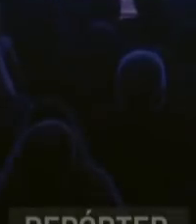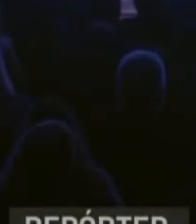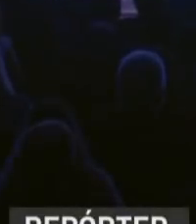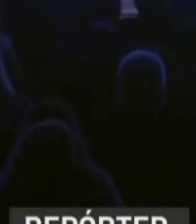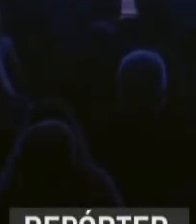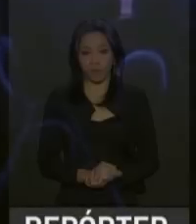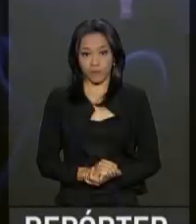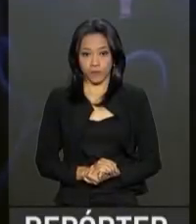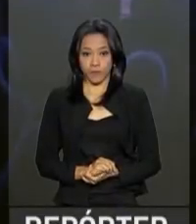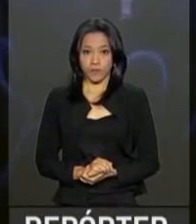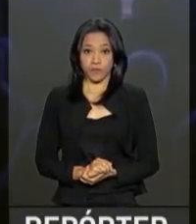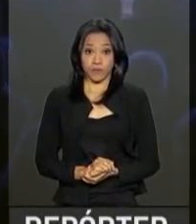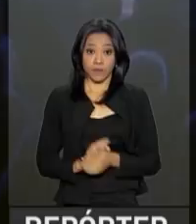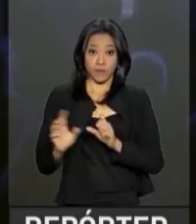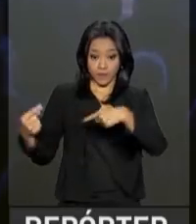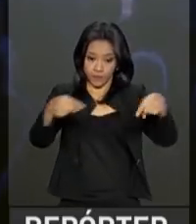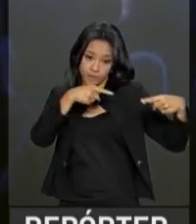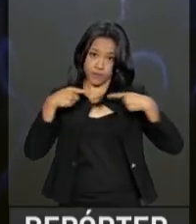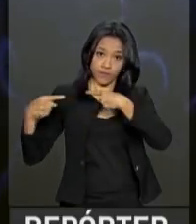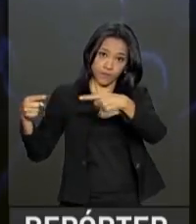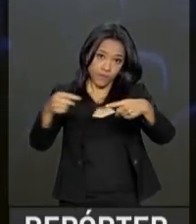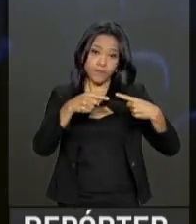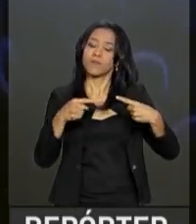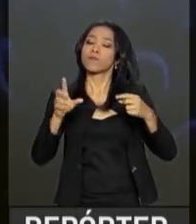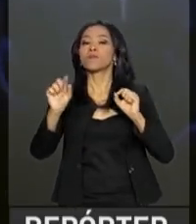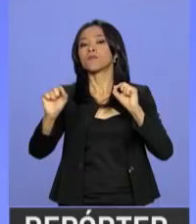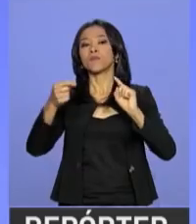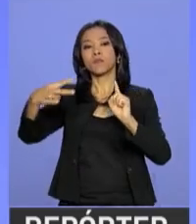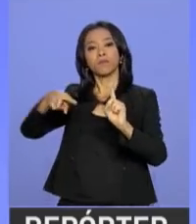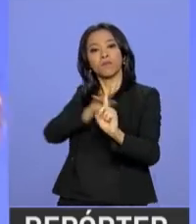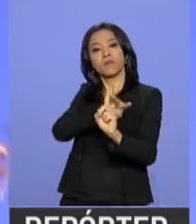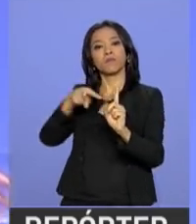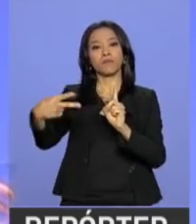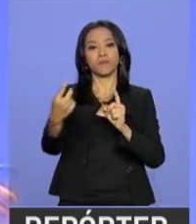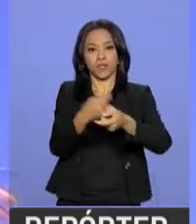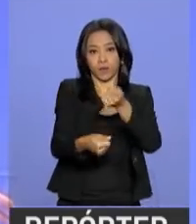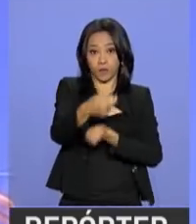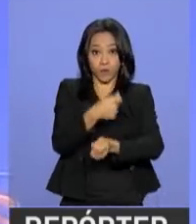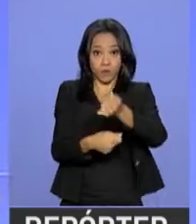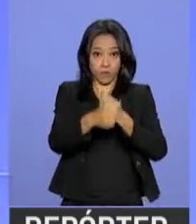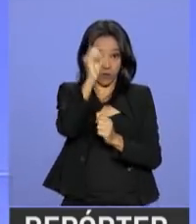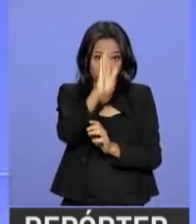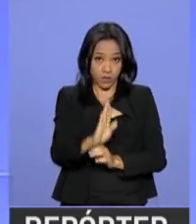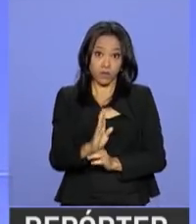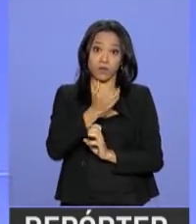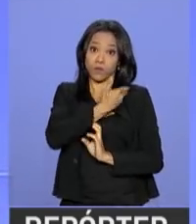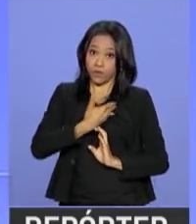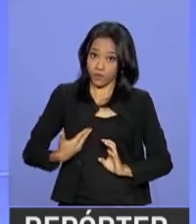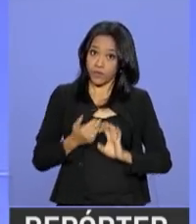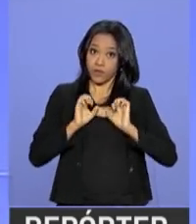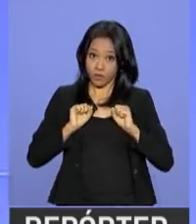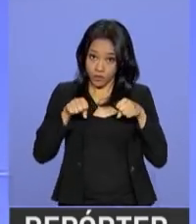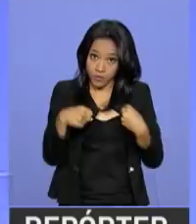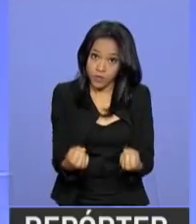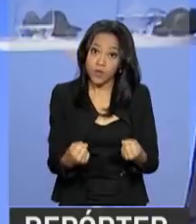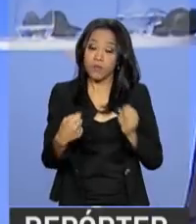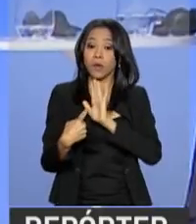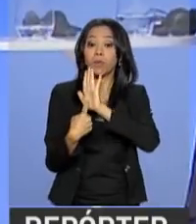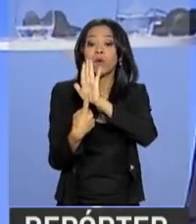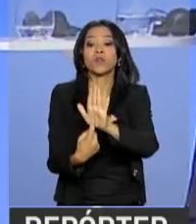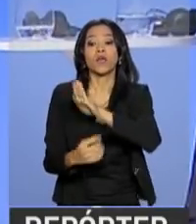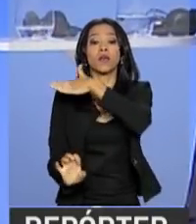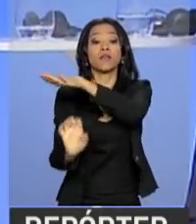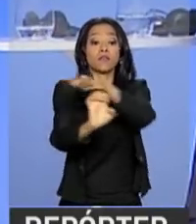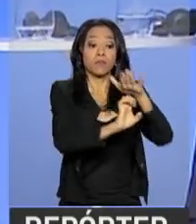nas discussões sobre as perspectivas da economia brasileira o governo se esforçou para mostrar aos investidores que o brasil